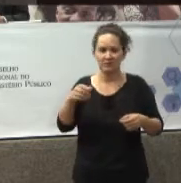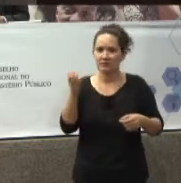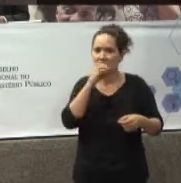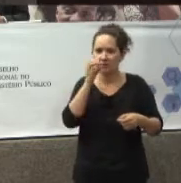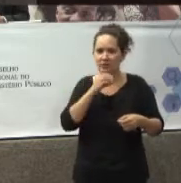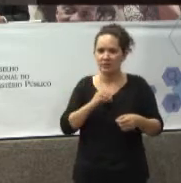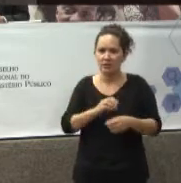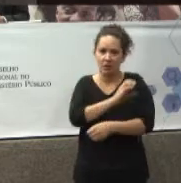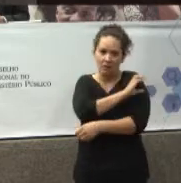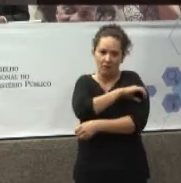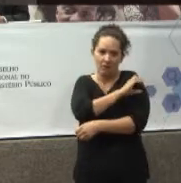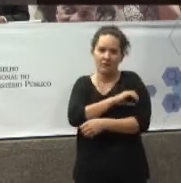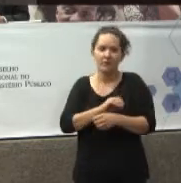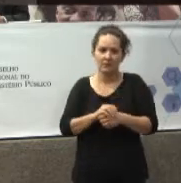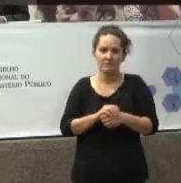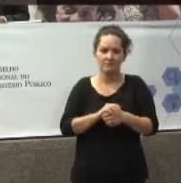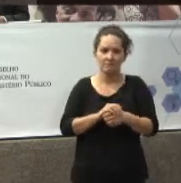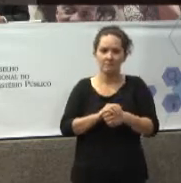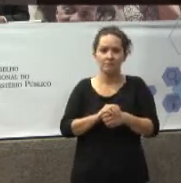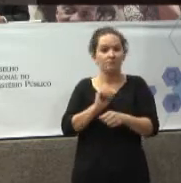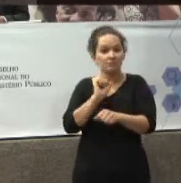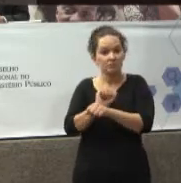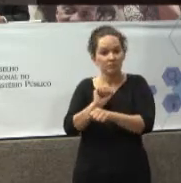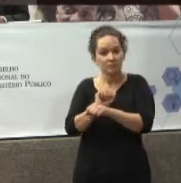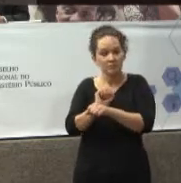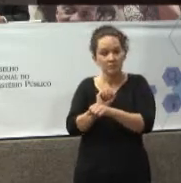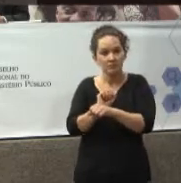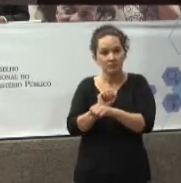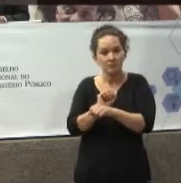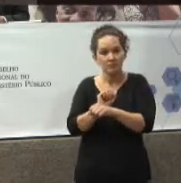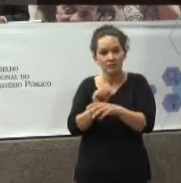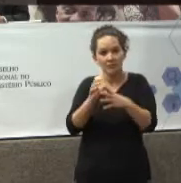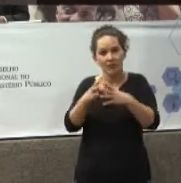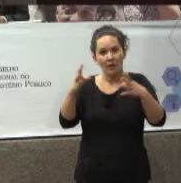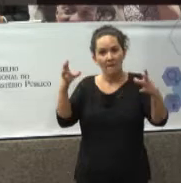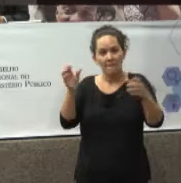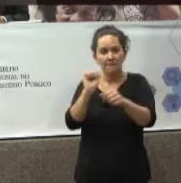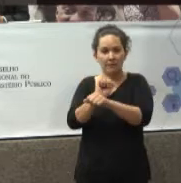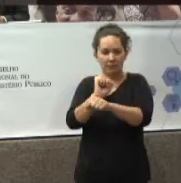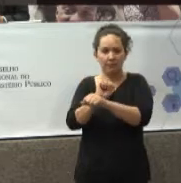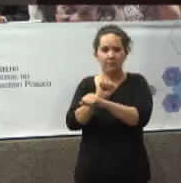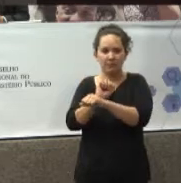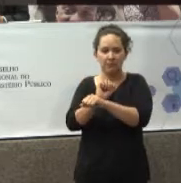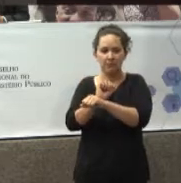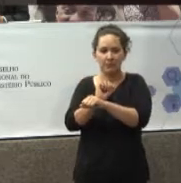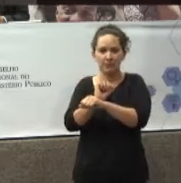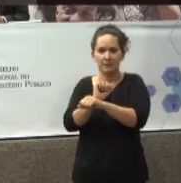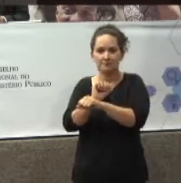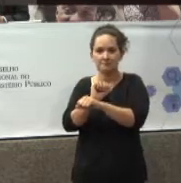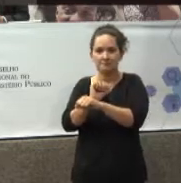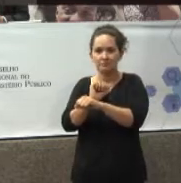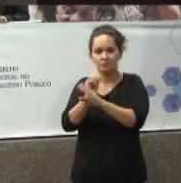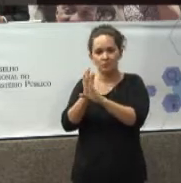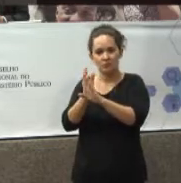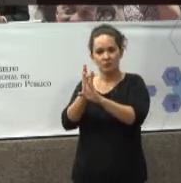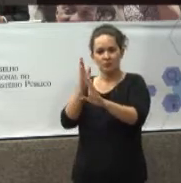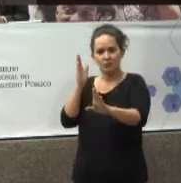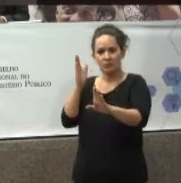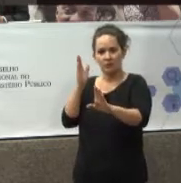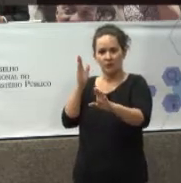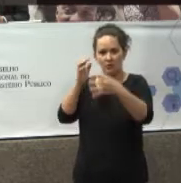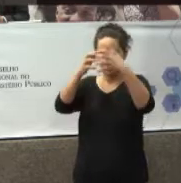com os prazos em semanas de espera sendo que a maior espera epson pré presse traz filas de